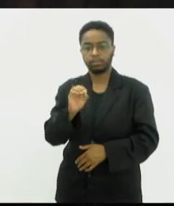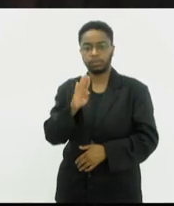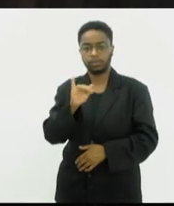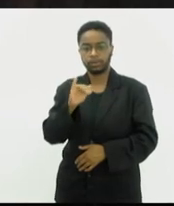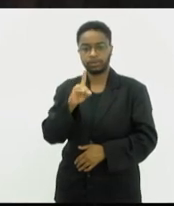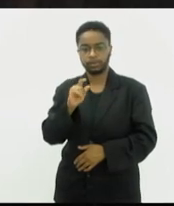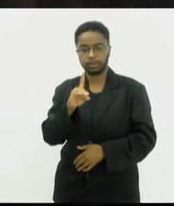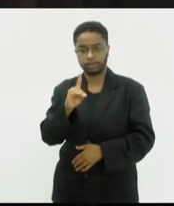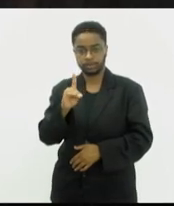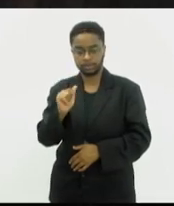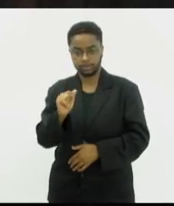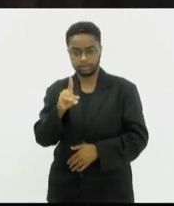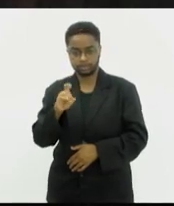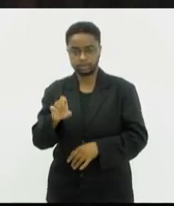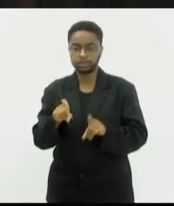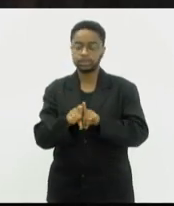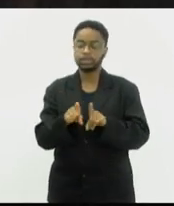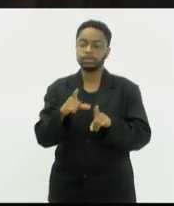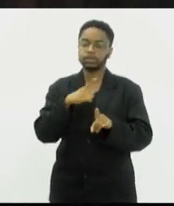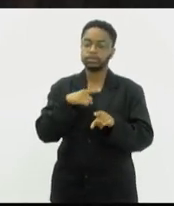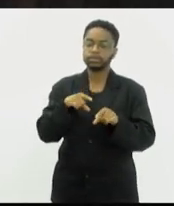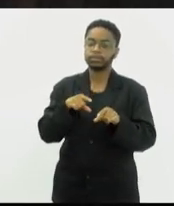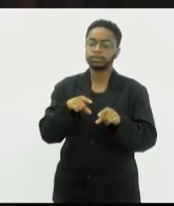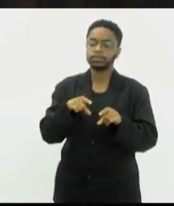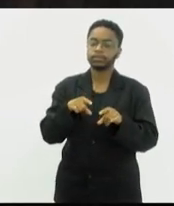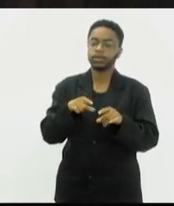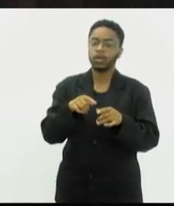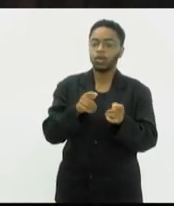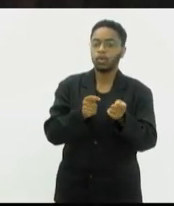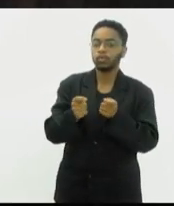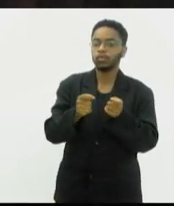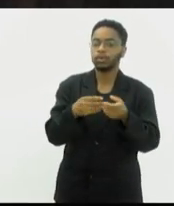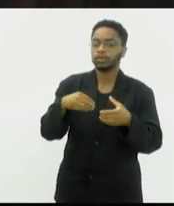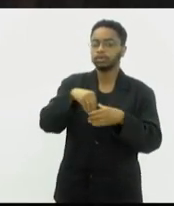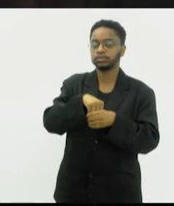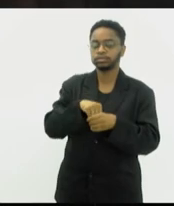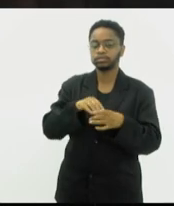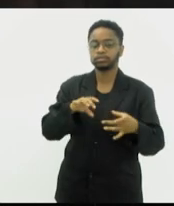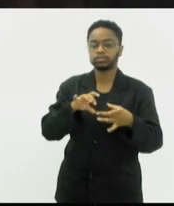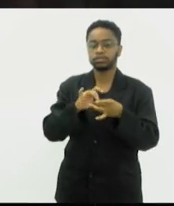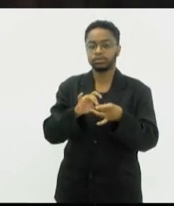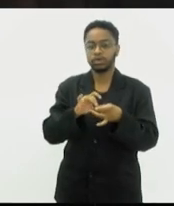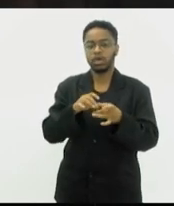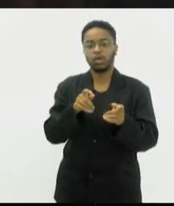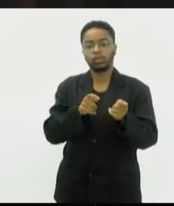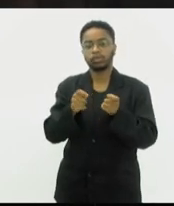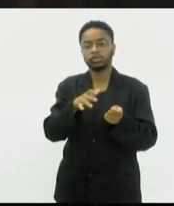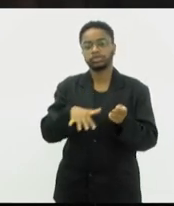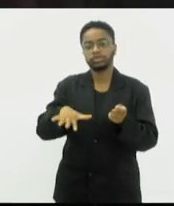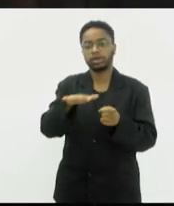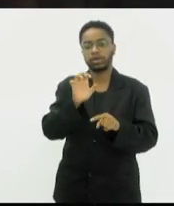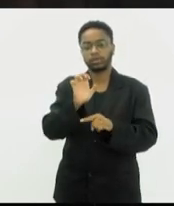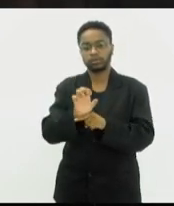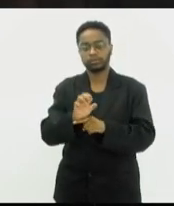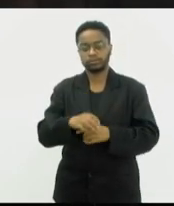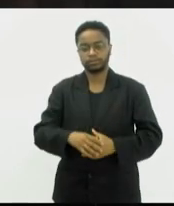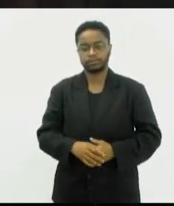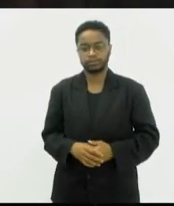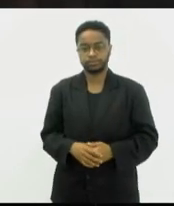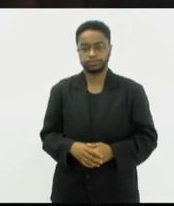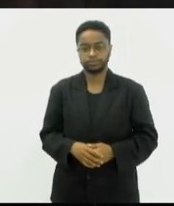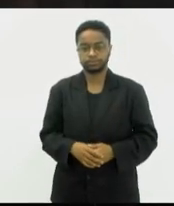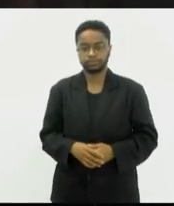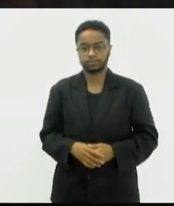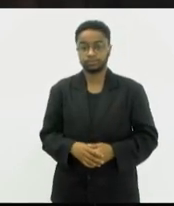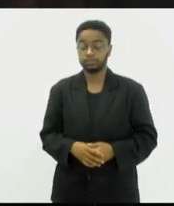Você tem o controle interno, que é efetivado pela Controladoria Geral do Estado.